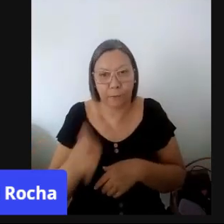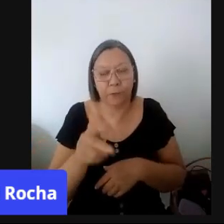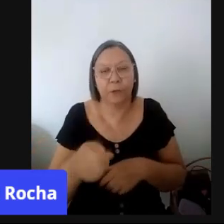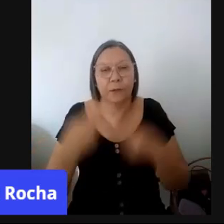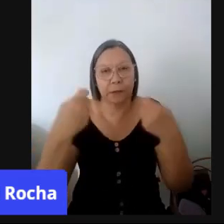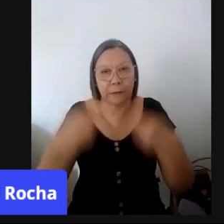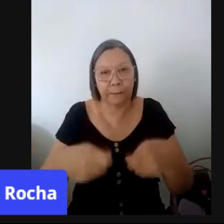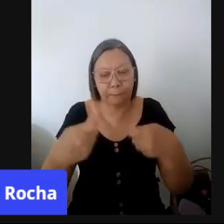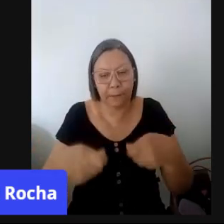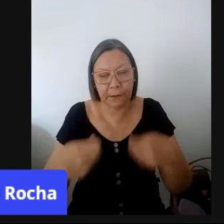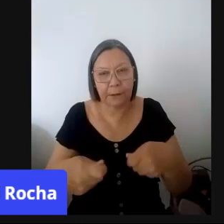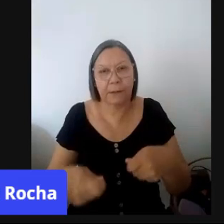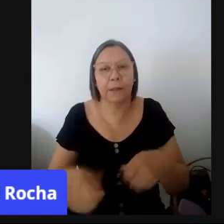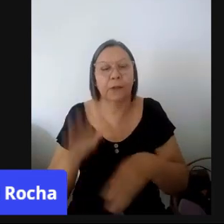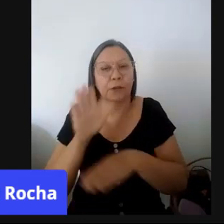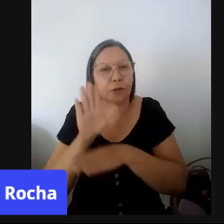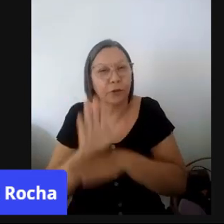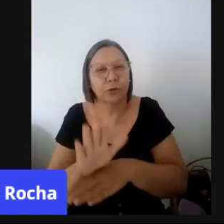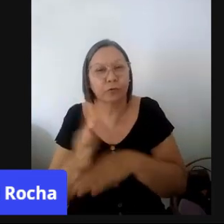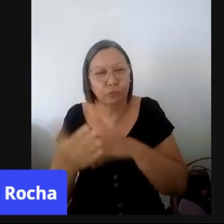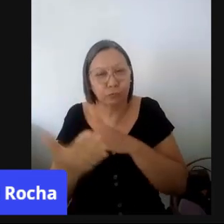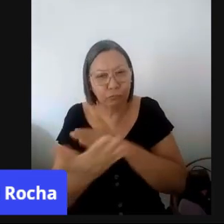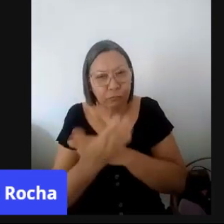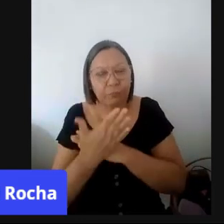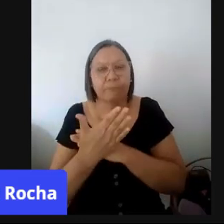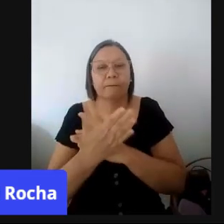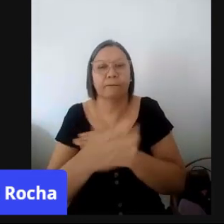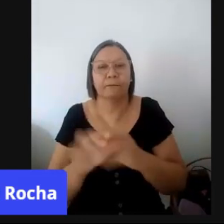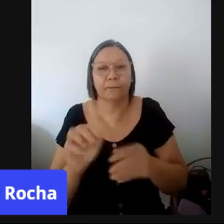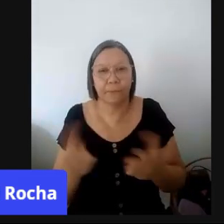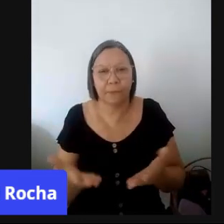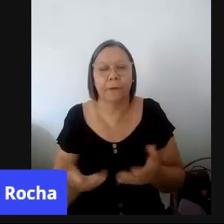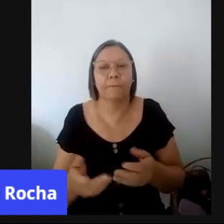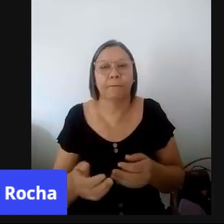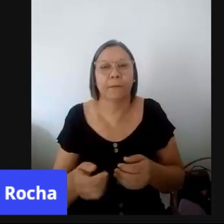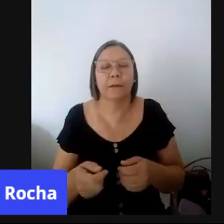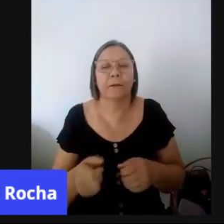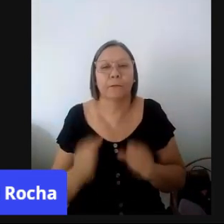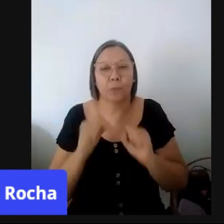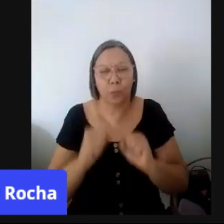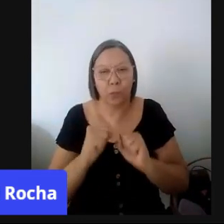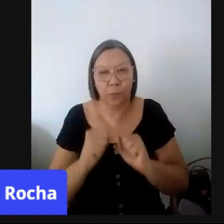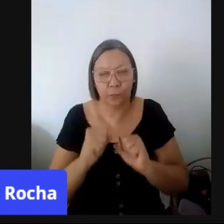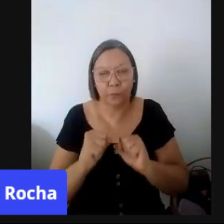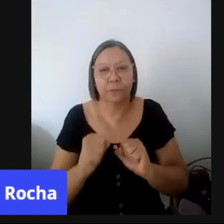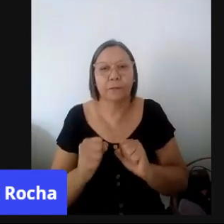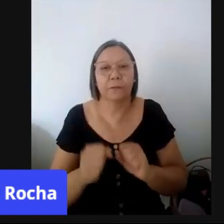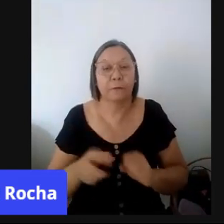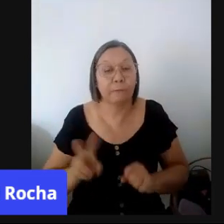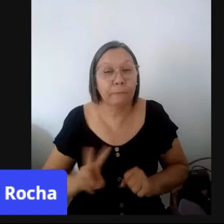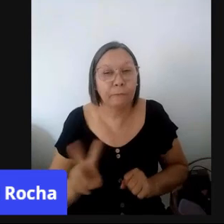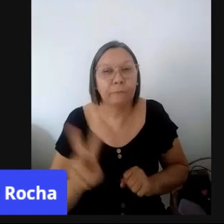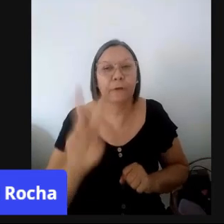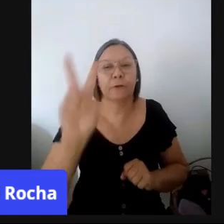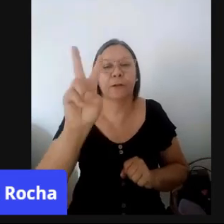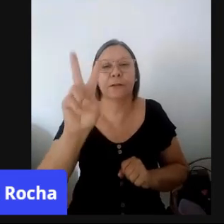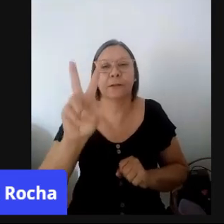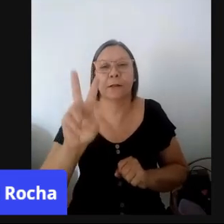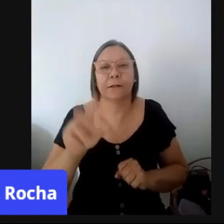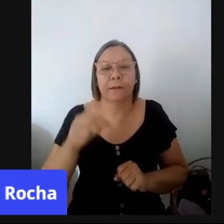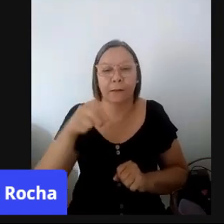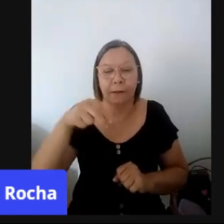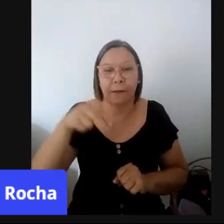esse apoio, esse suporte. E é isso que o Arnaud falou, né? Vamos valorizar a nossa fauna nativa, porque